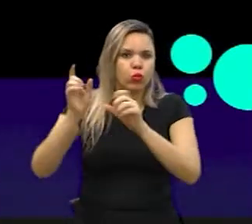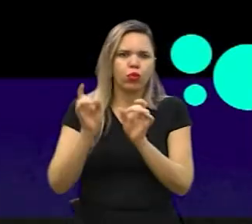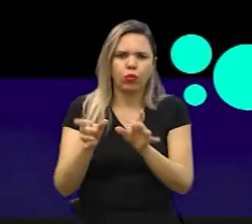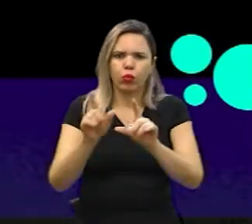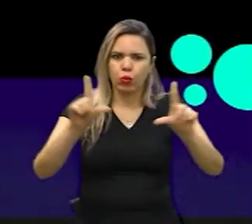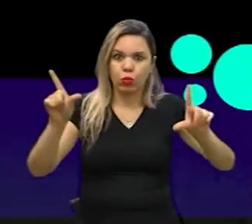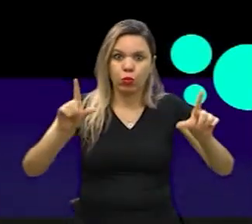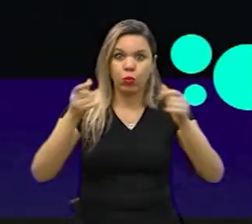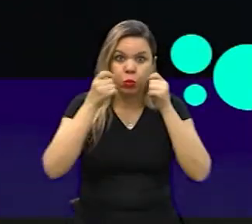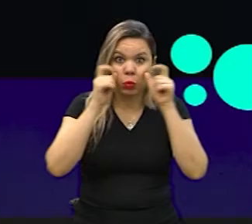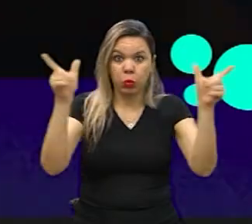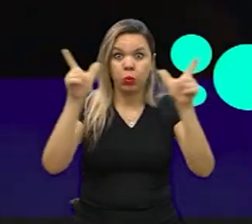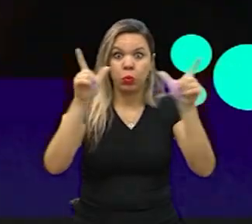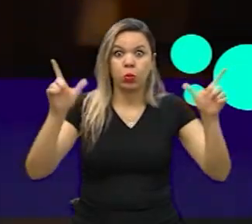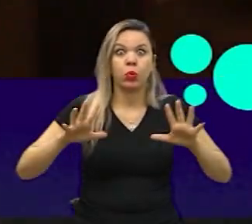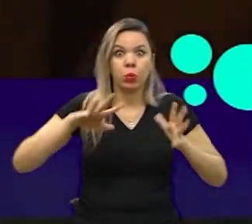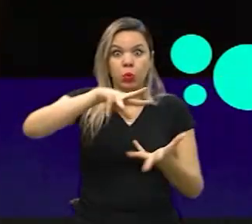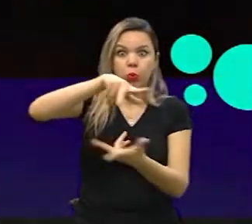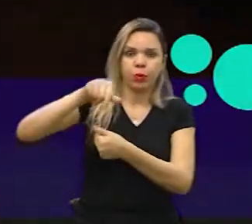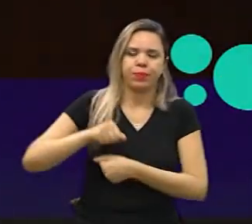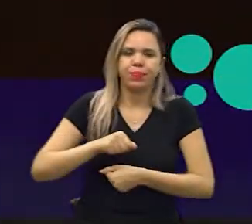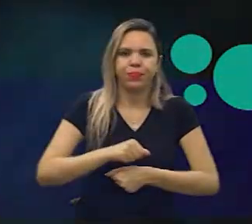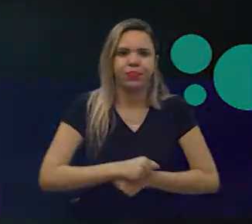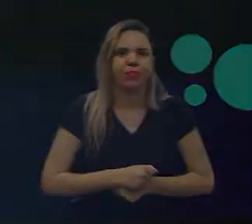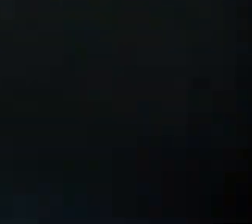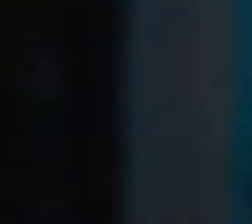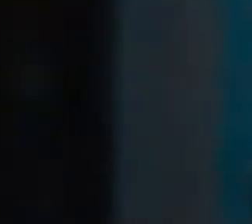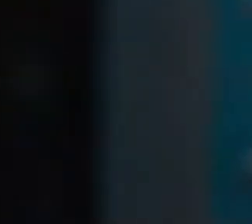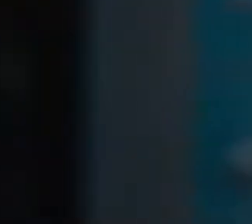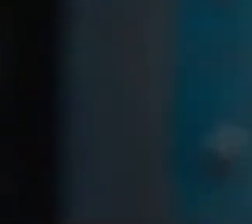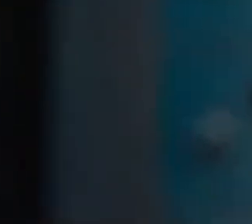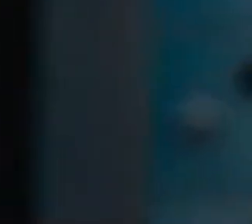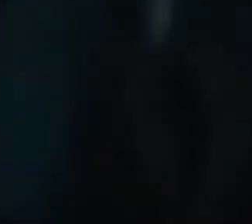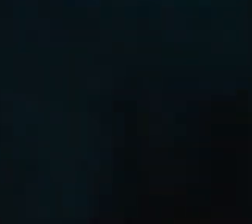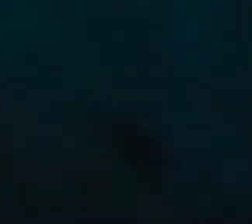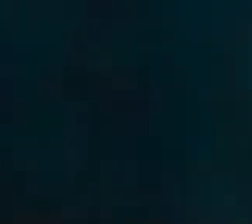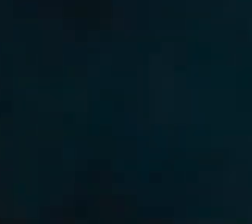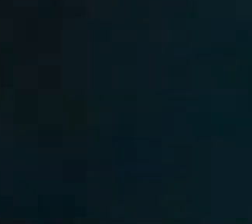de bilheteria e assustou o público por todo mundo.